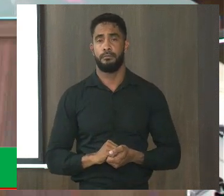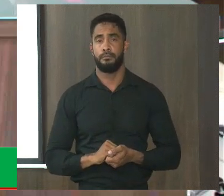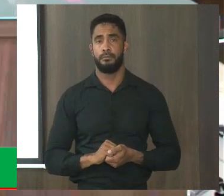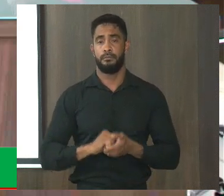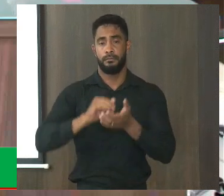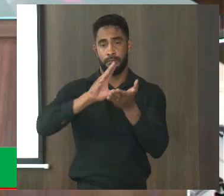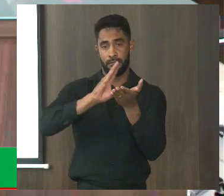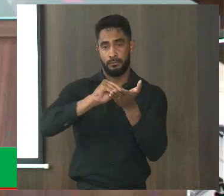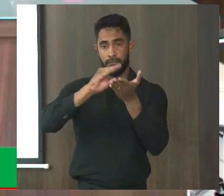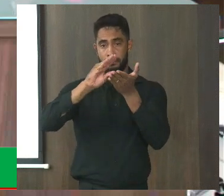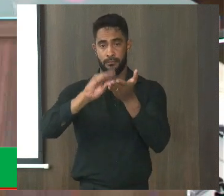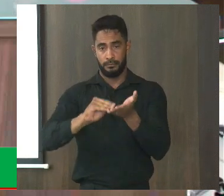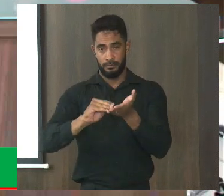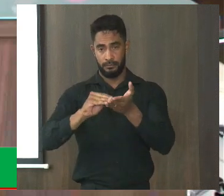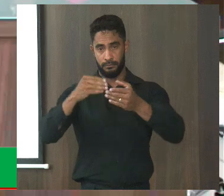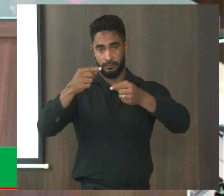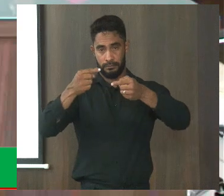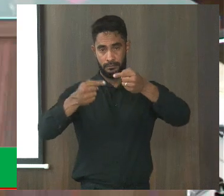A ata está em discussão.